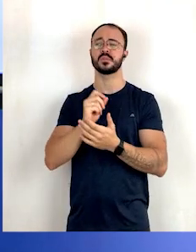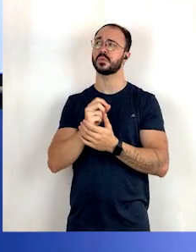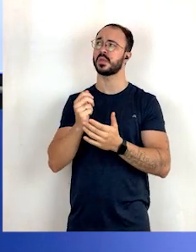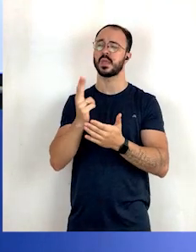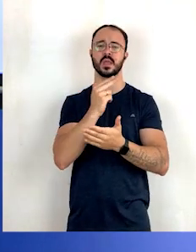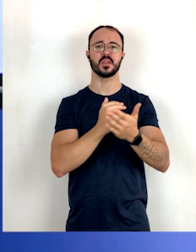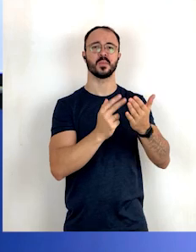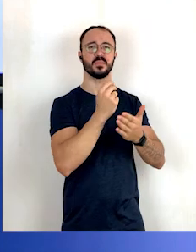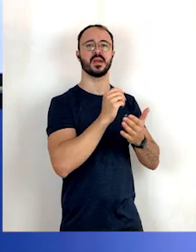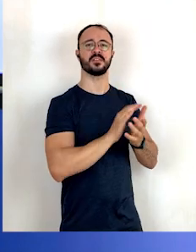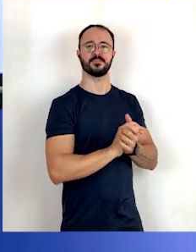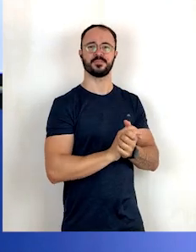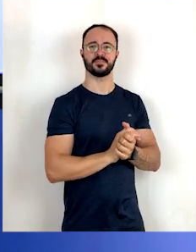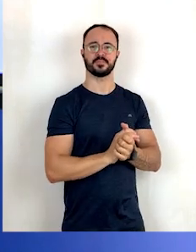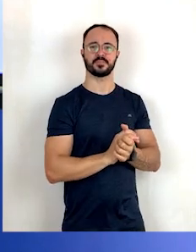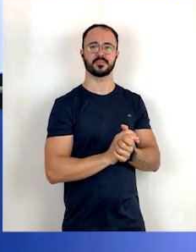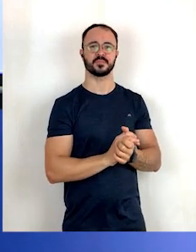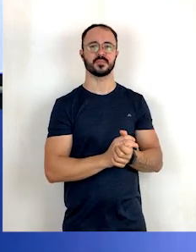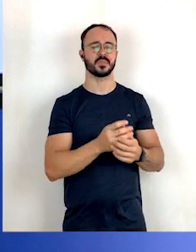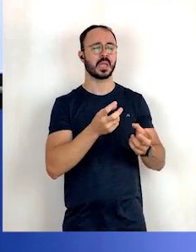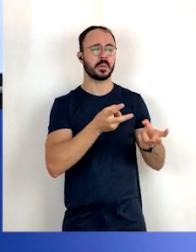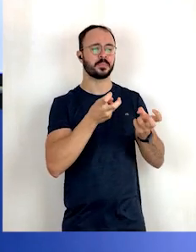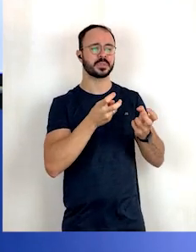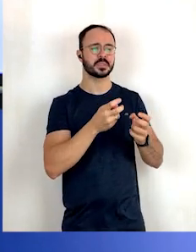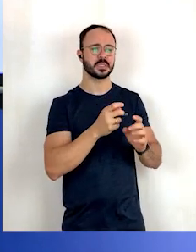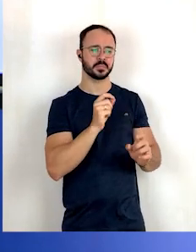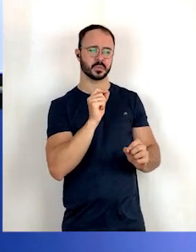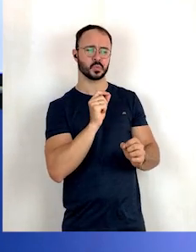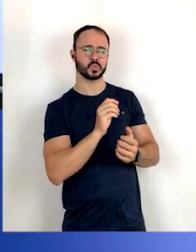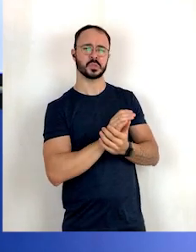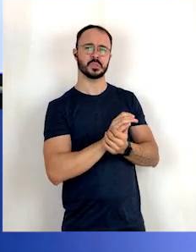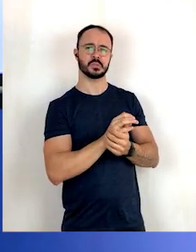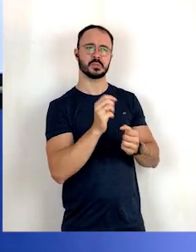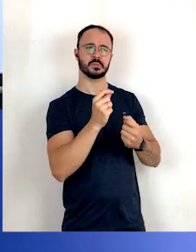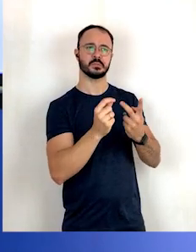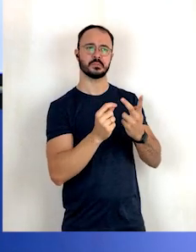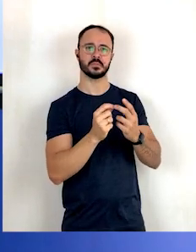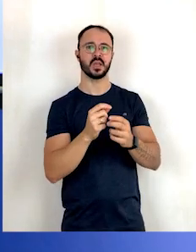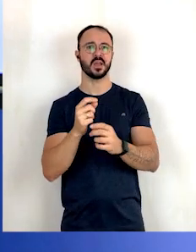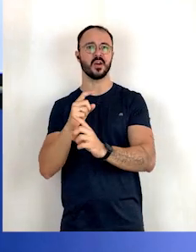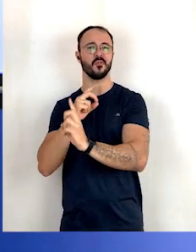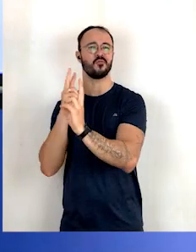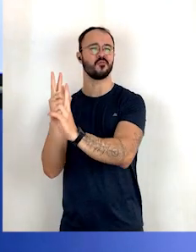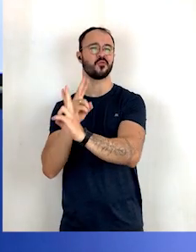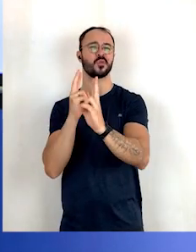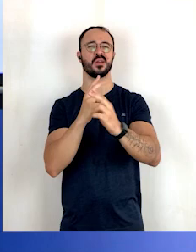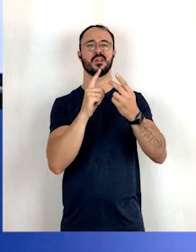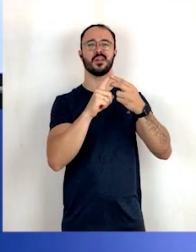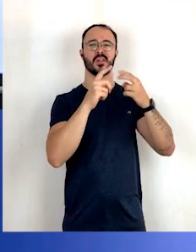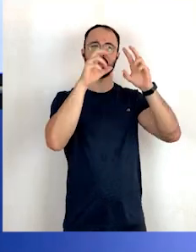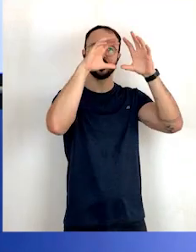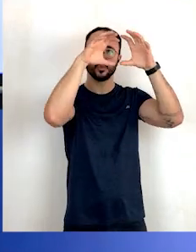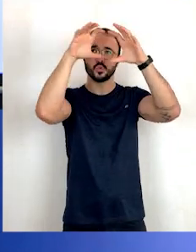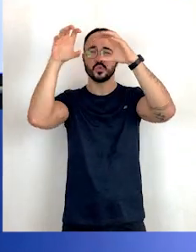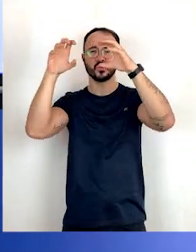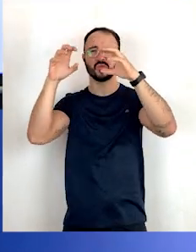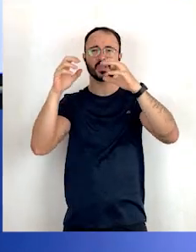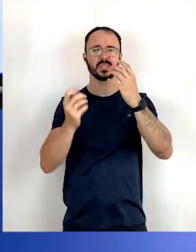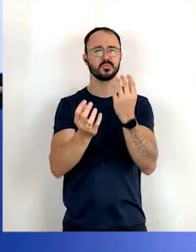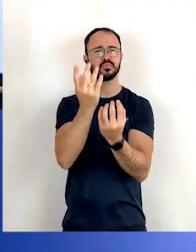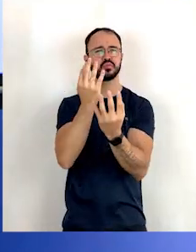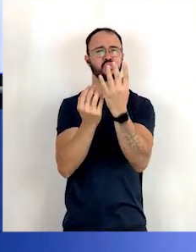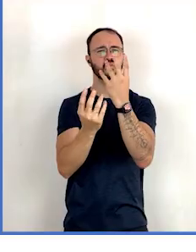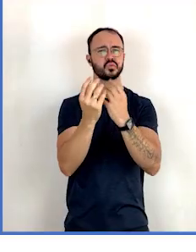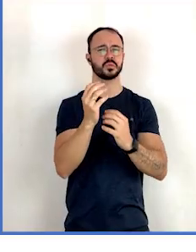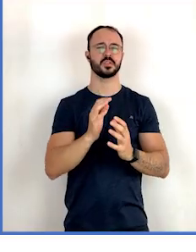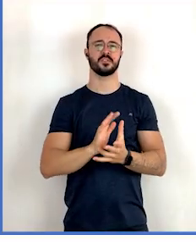Nós observamos, olha, a ocorrência de furacões, aumento de tempestades, queimadas. Então a nossa resposta é, um